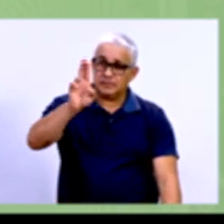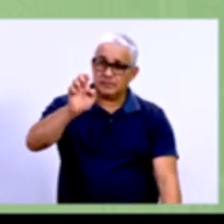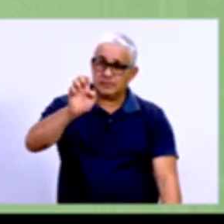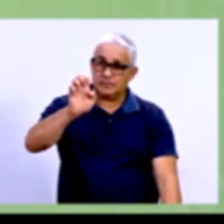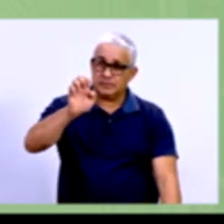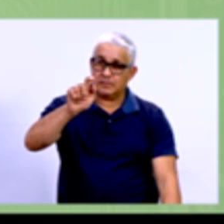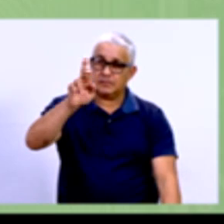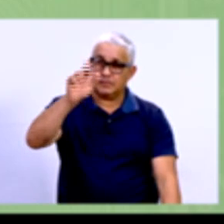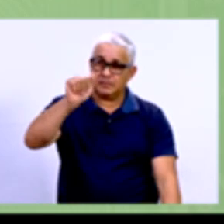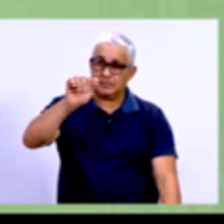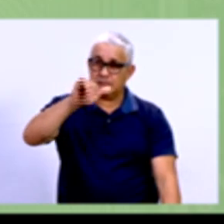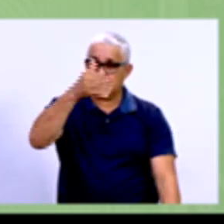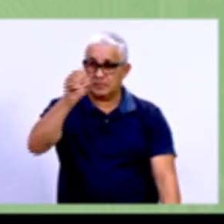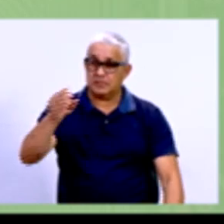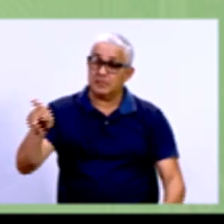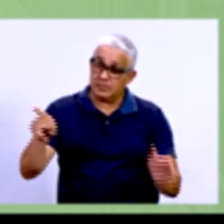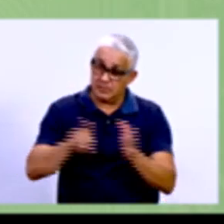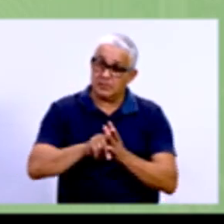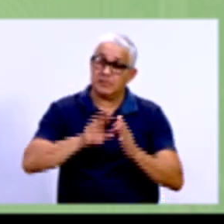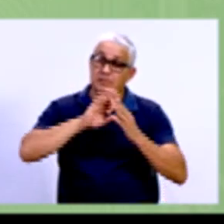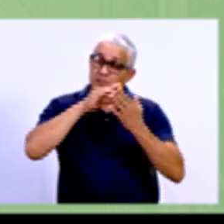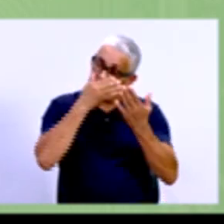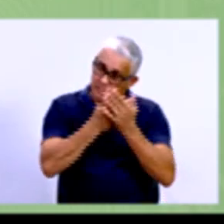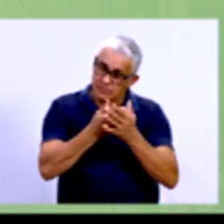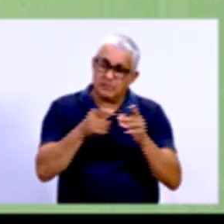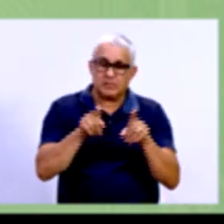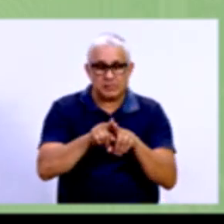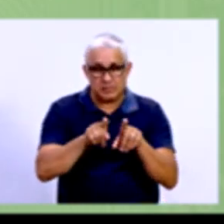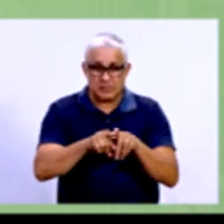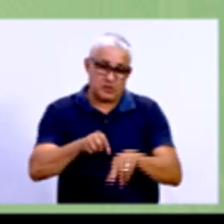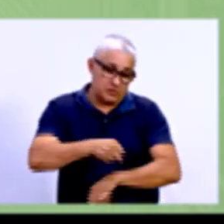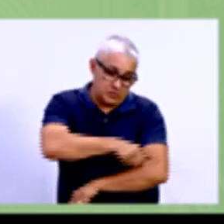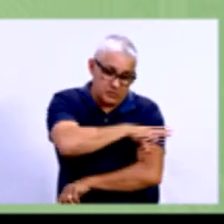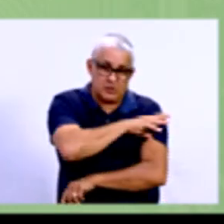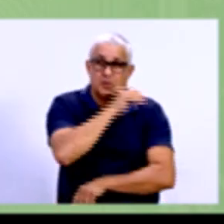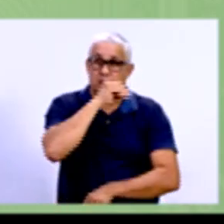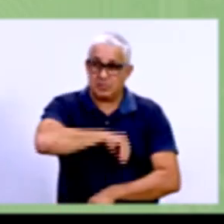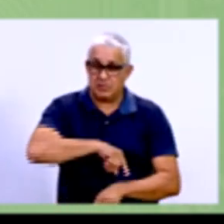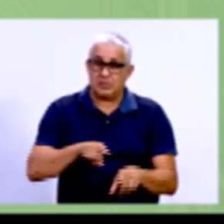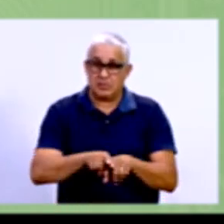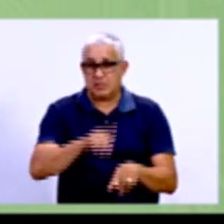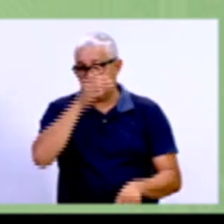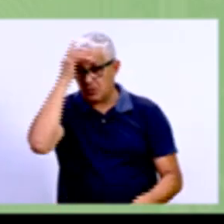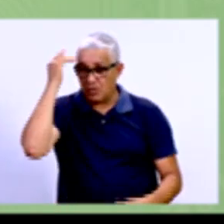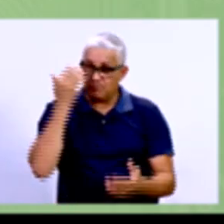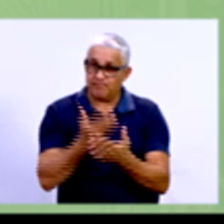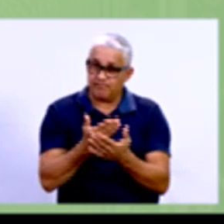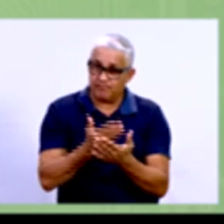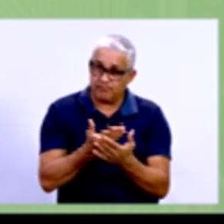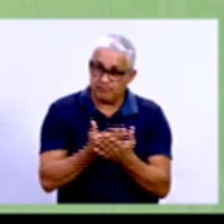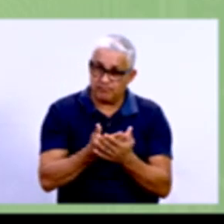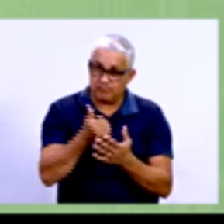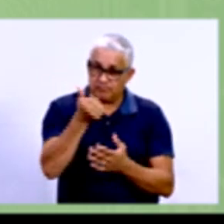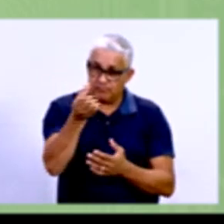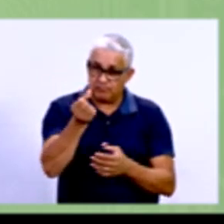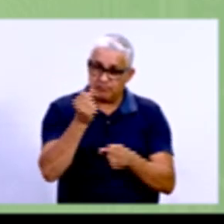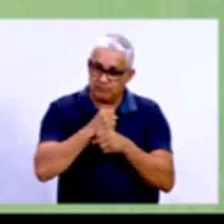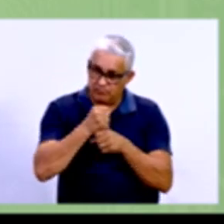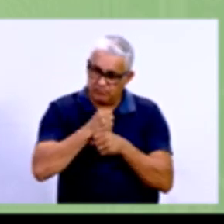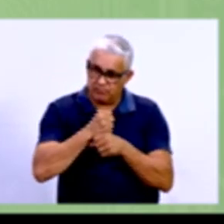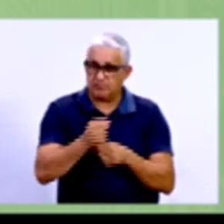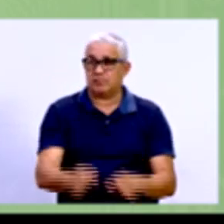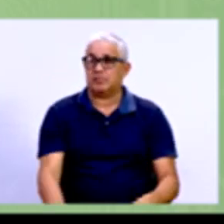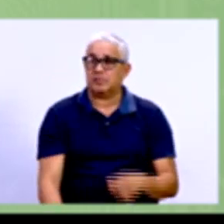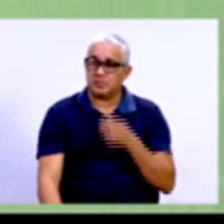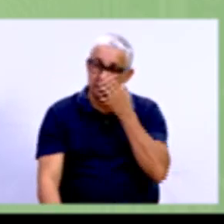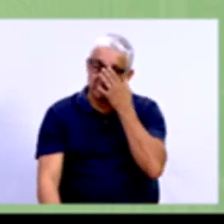está falando da escolaridade e renda, vamos calcular a estimativa de renda para uma pessoa que tem estudado 16 anos. Então, a